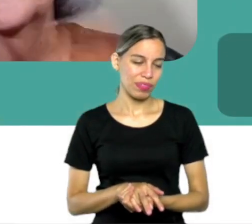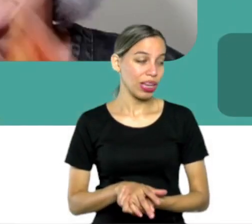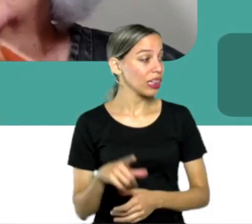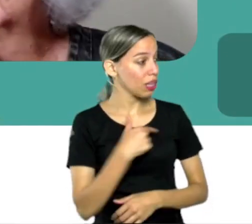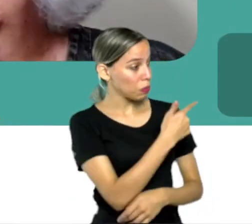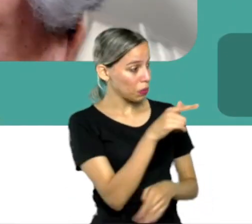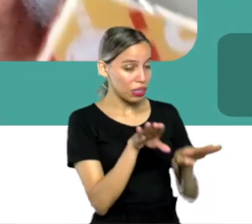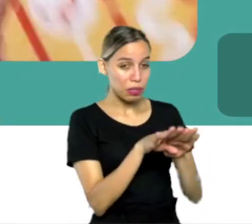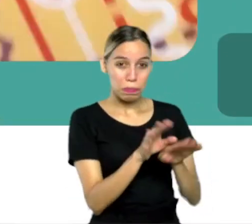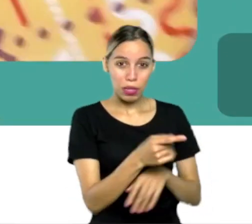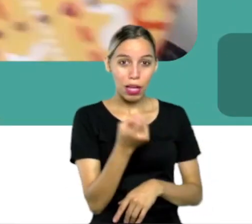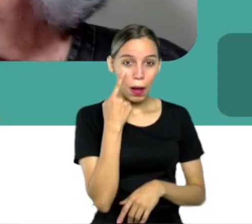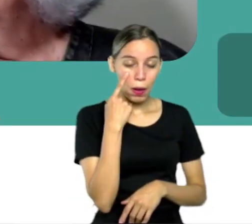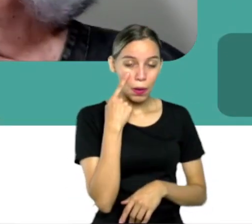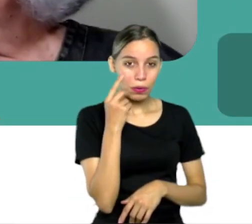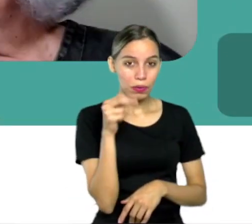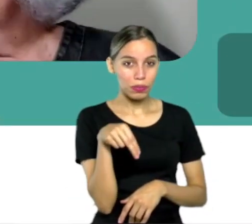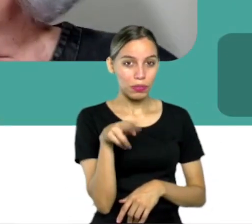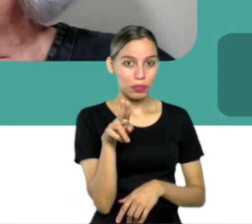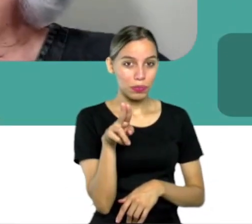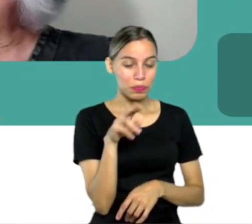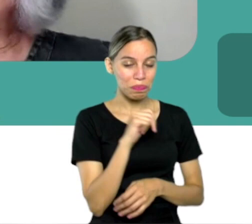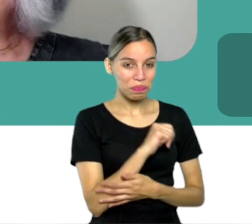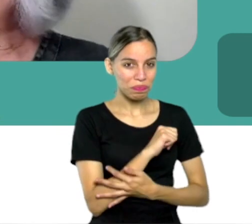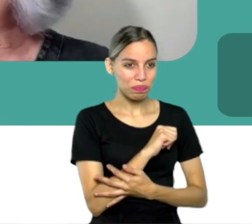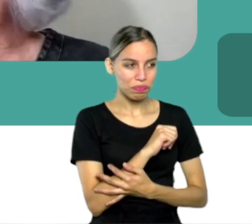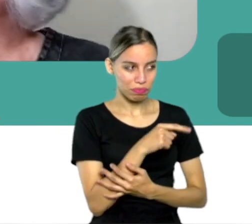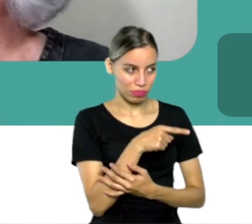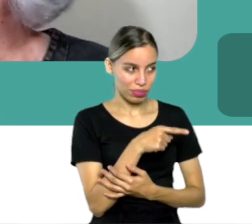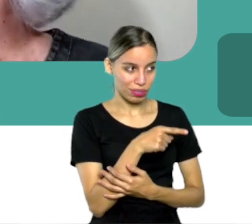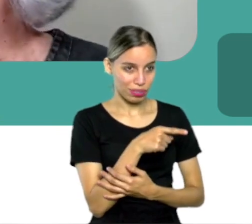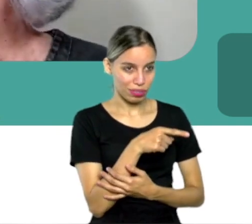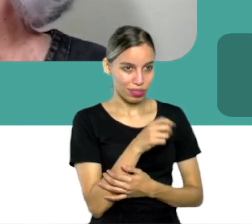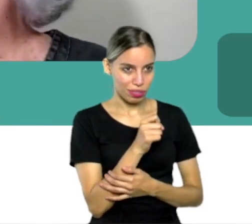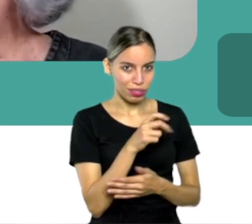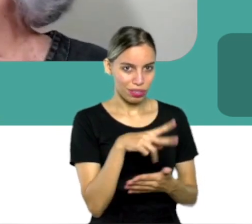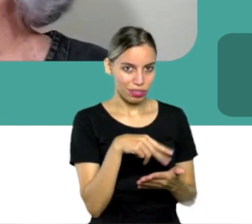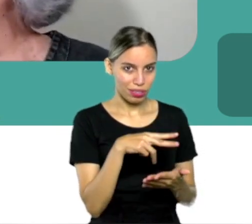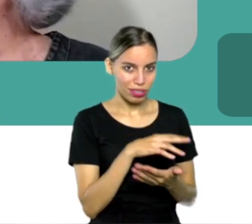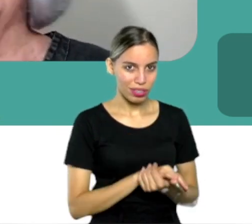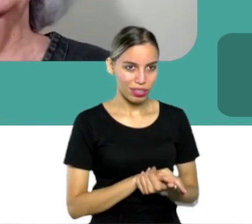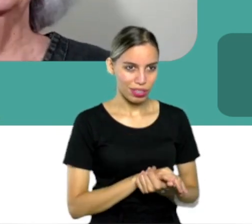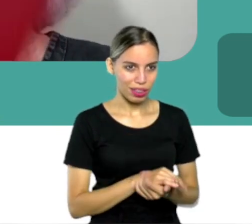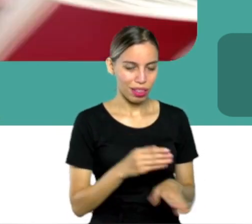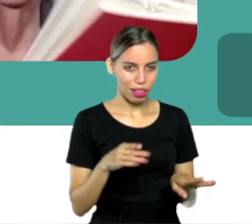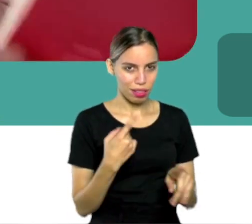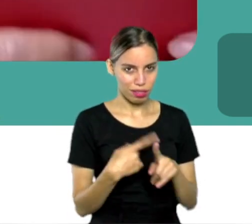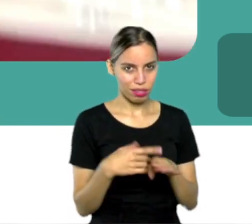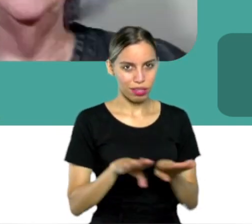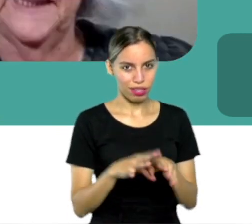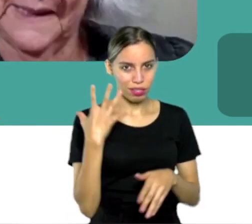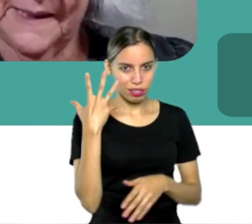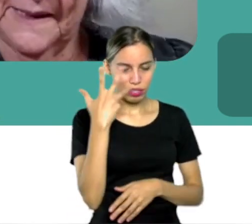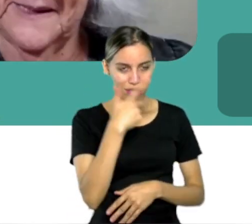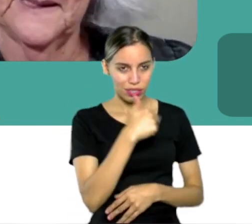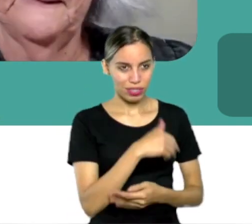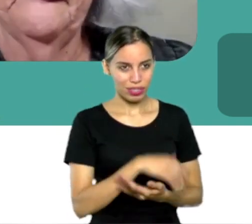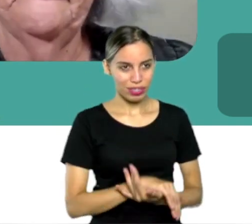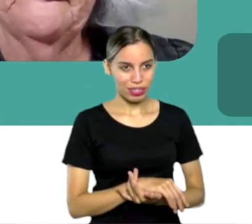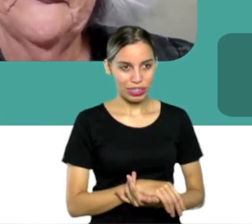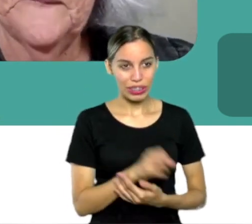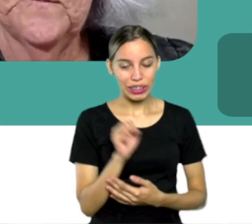ele aí? Estou. Tem Vamos uma lá. capa bonita também. Essa capa é da Silvana